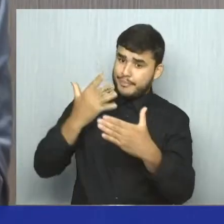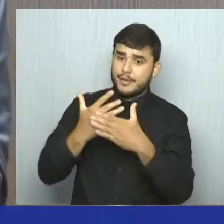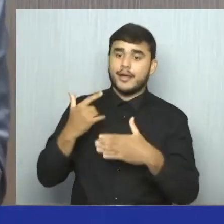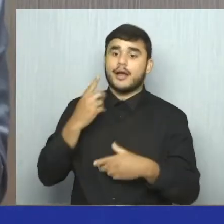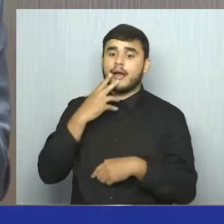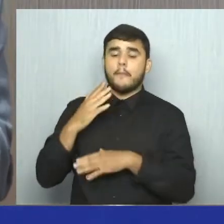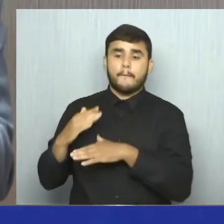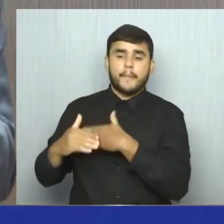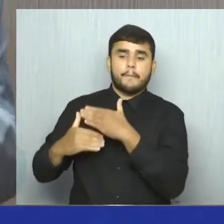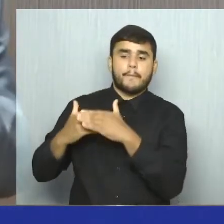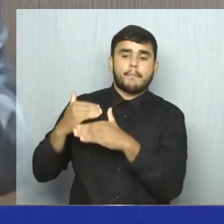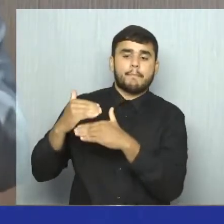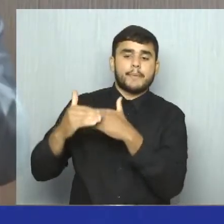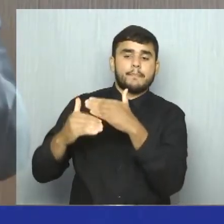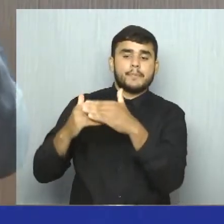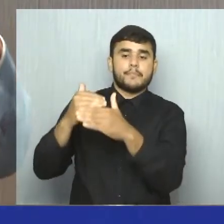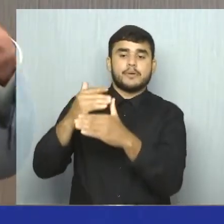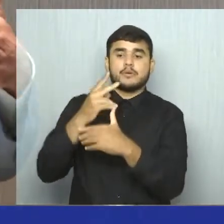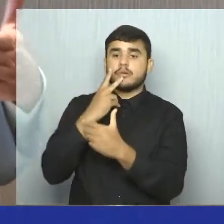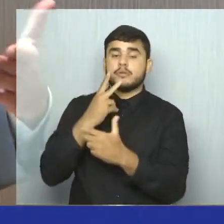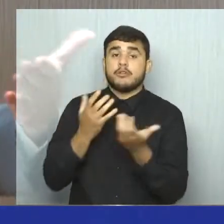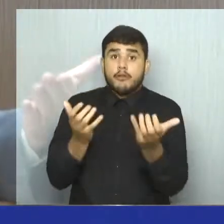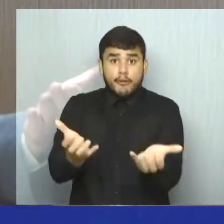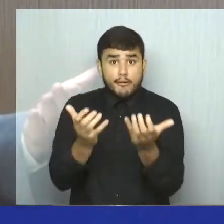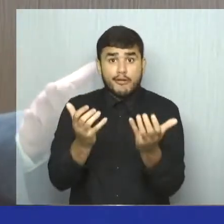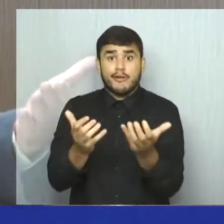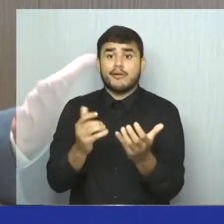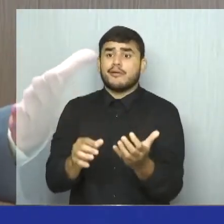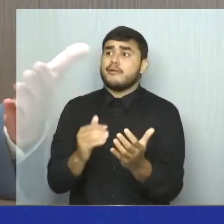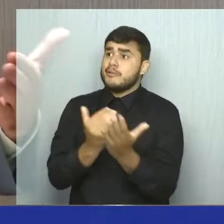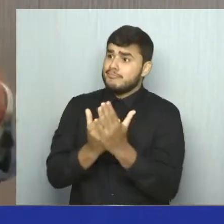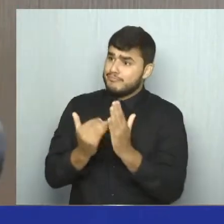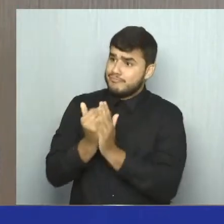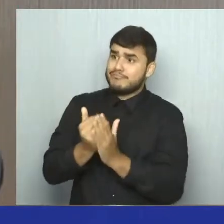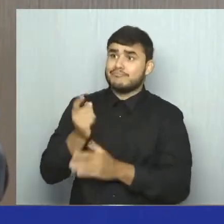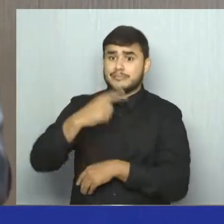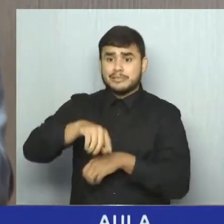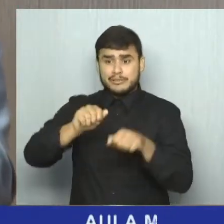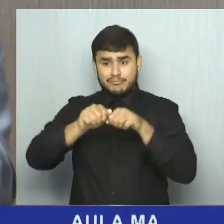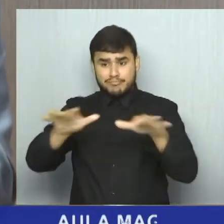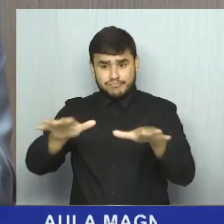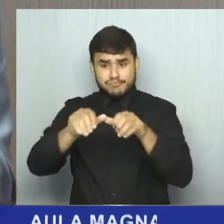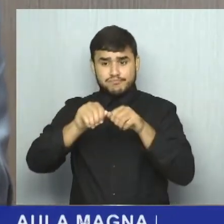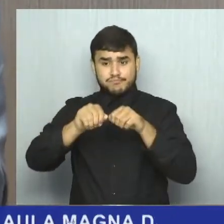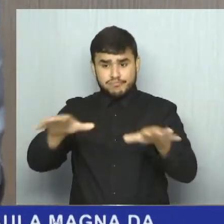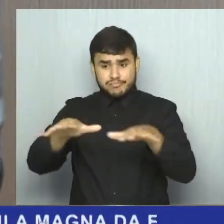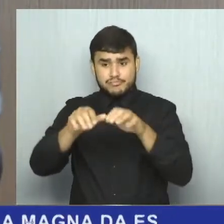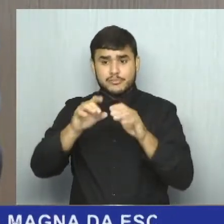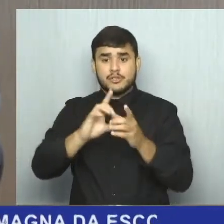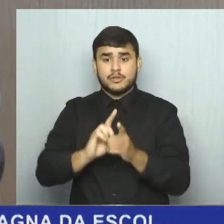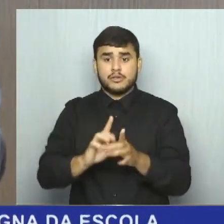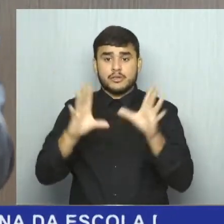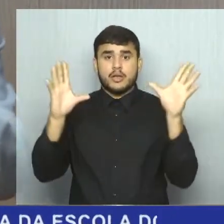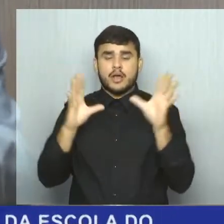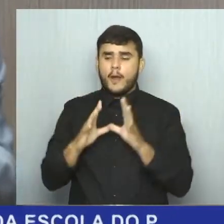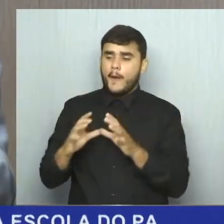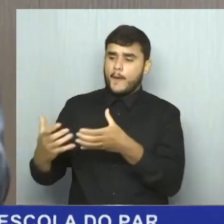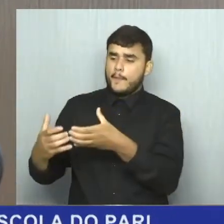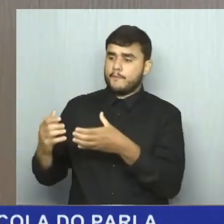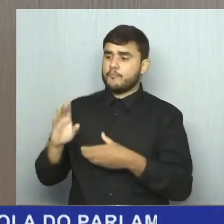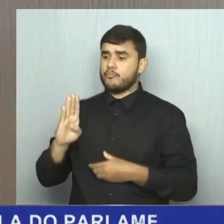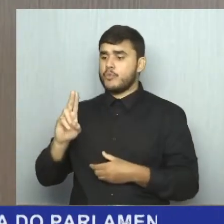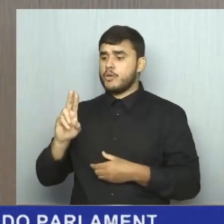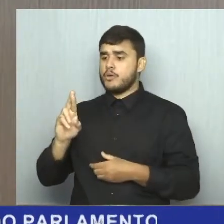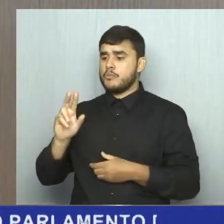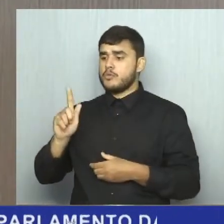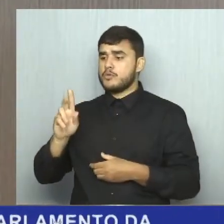quanto mais você democratize a sociedade, agora nós vamos sair do Estado burguês, né, da